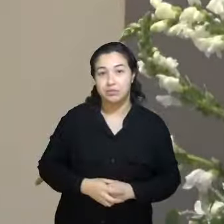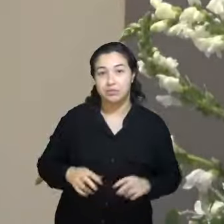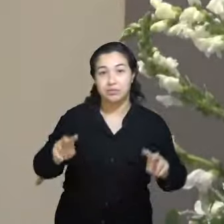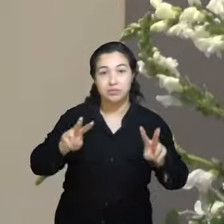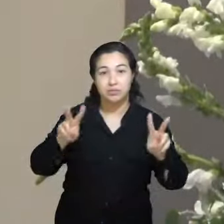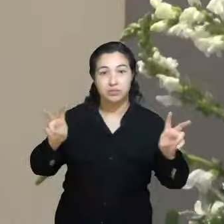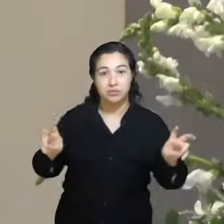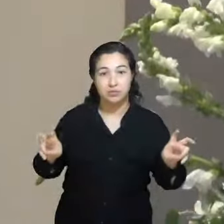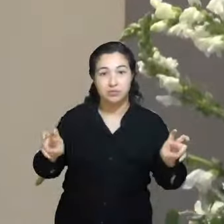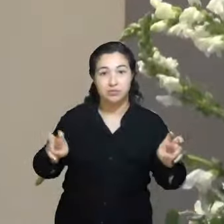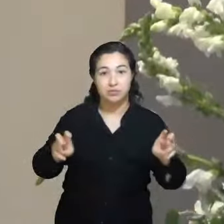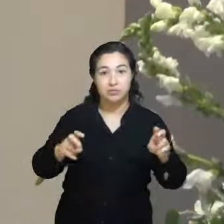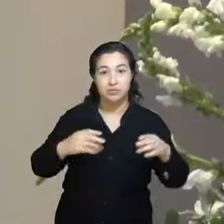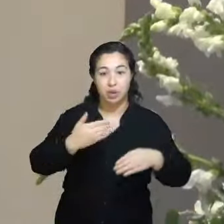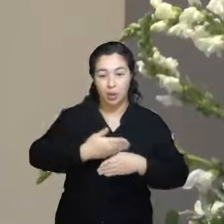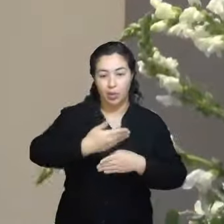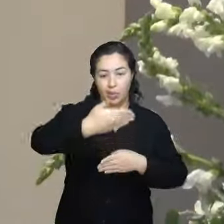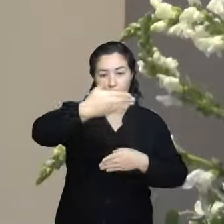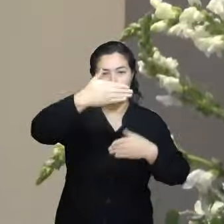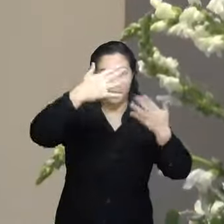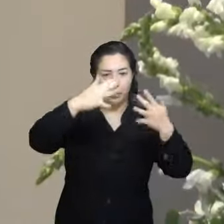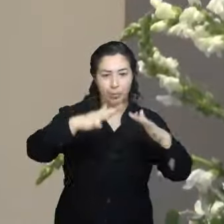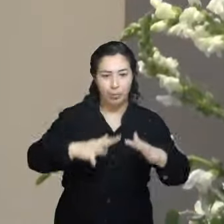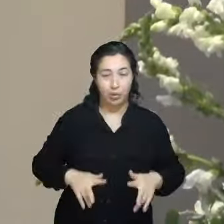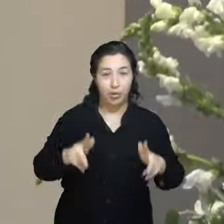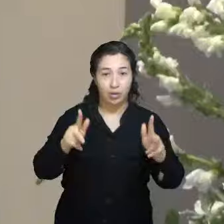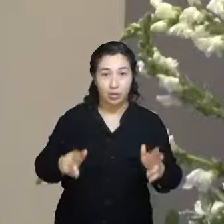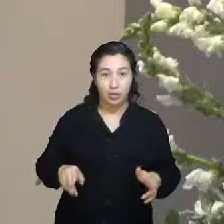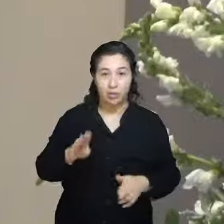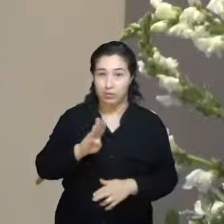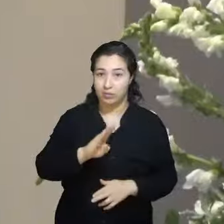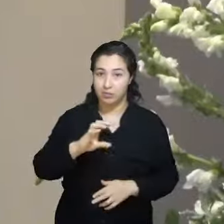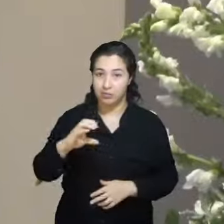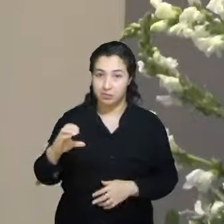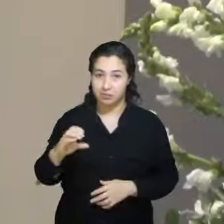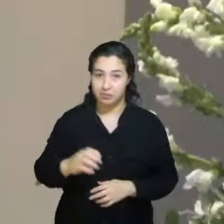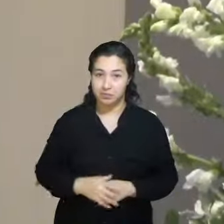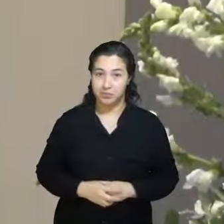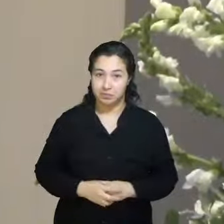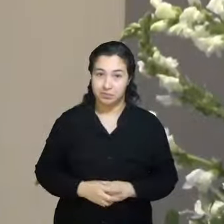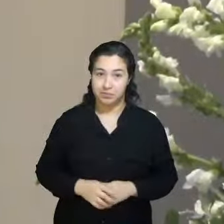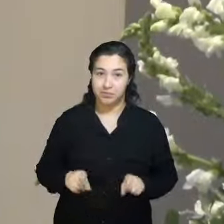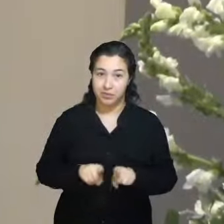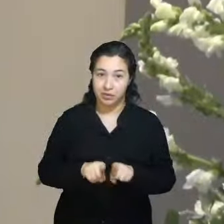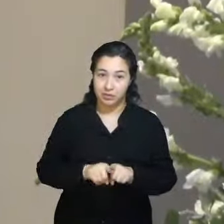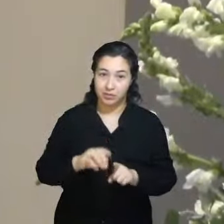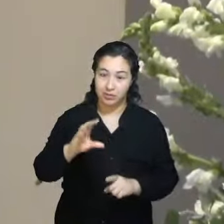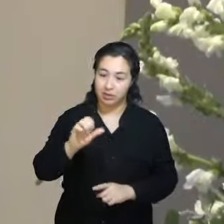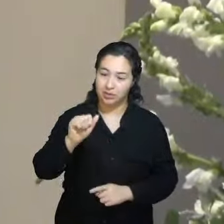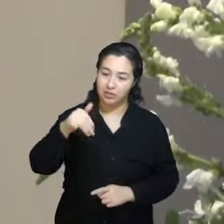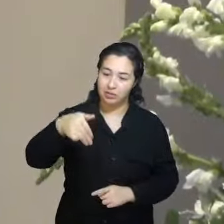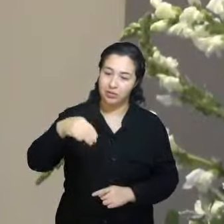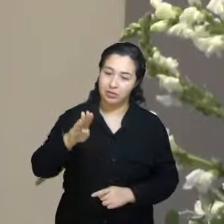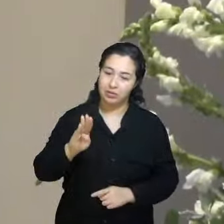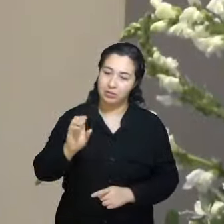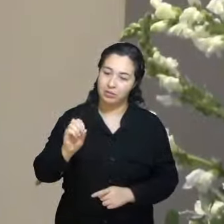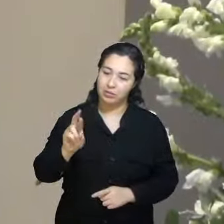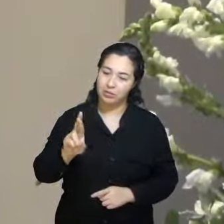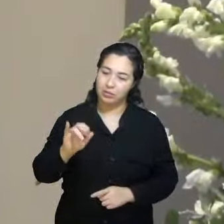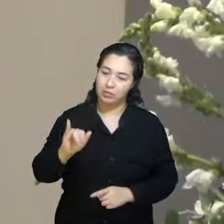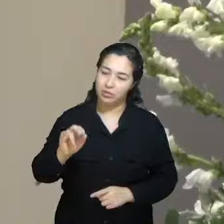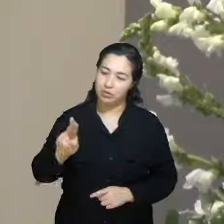Caiu como ocorreu em Camburiu e Balneário Camburiú se continuamos administrando no